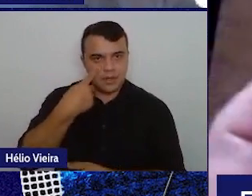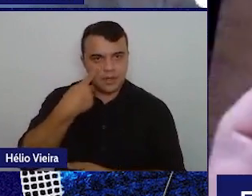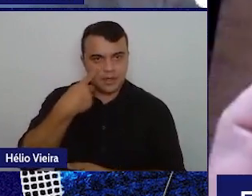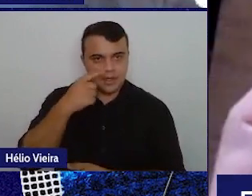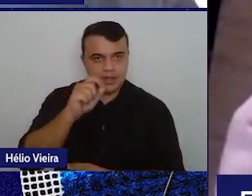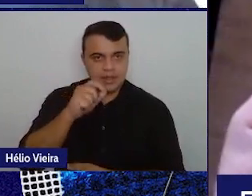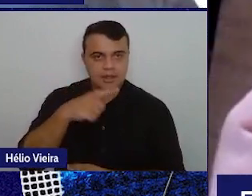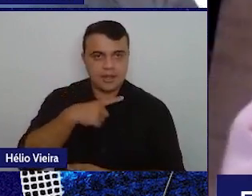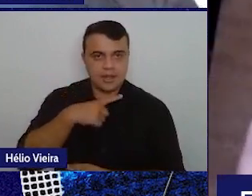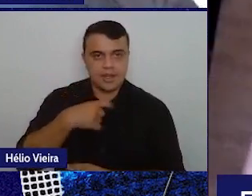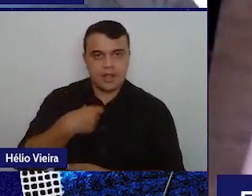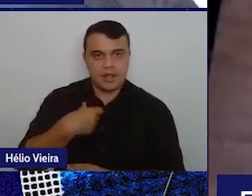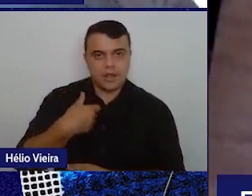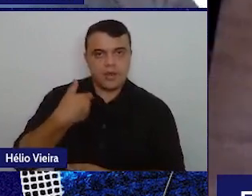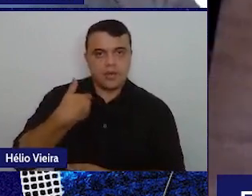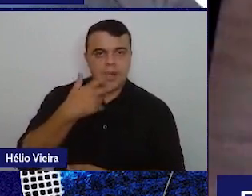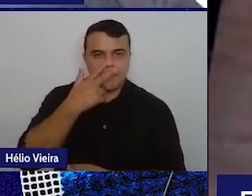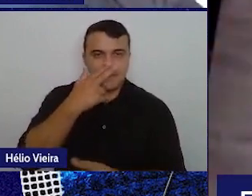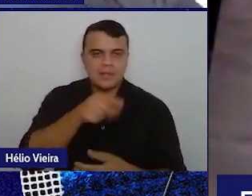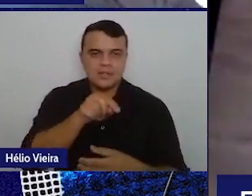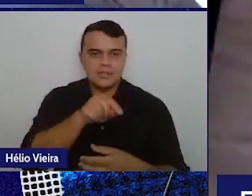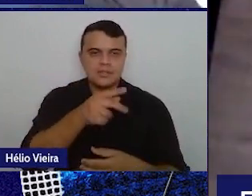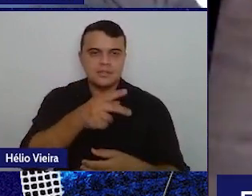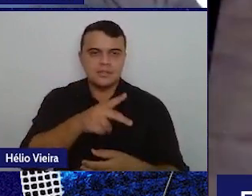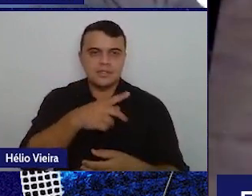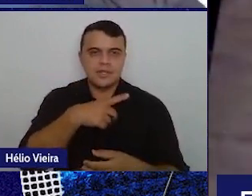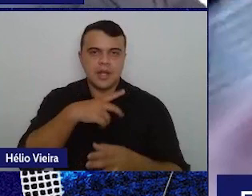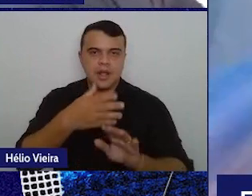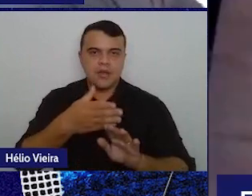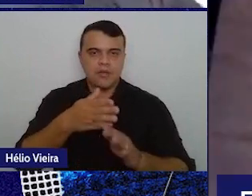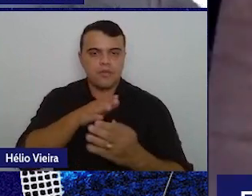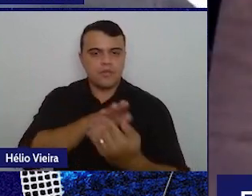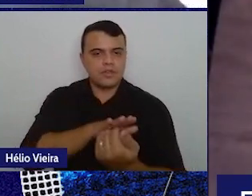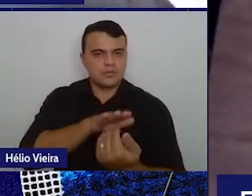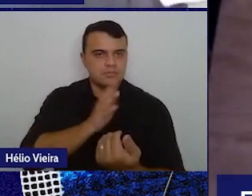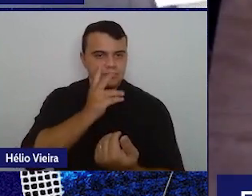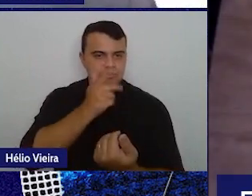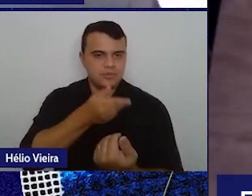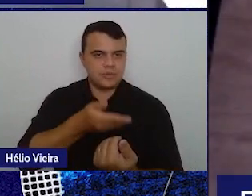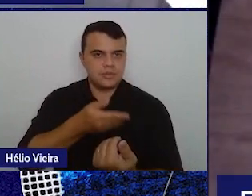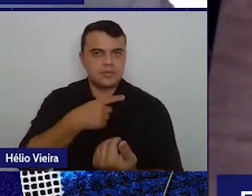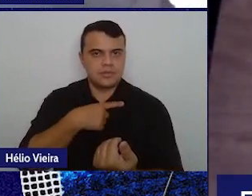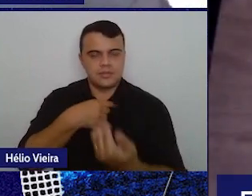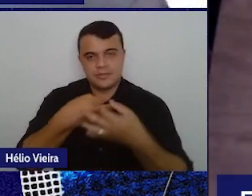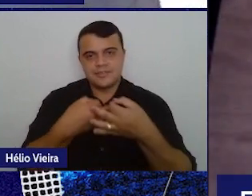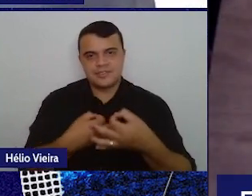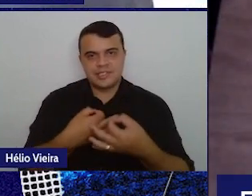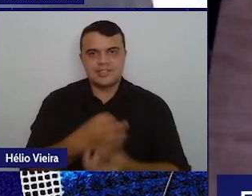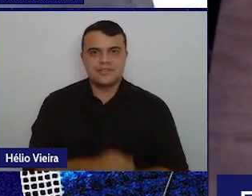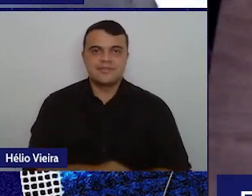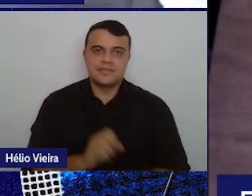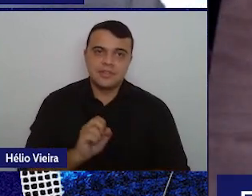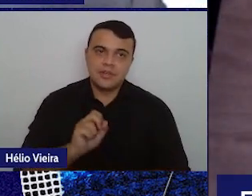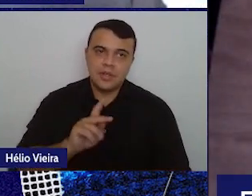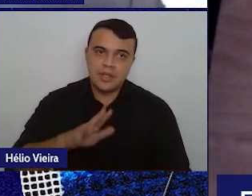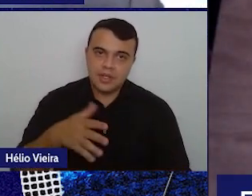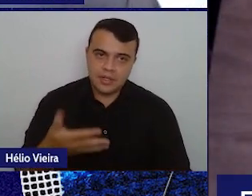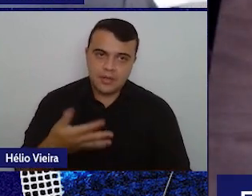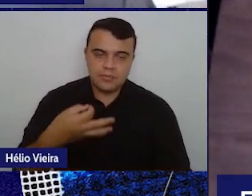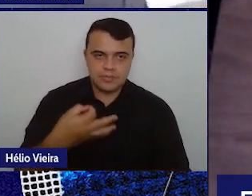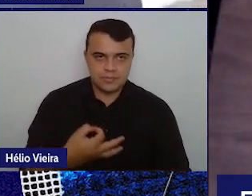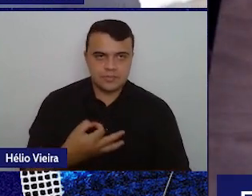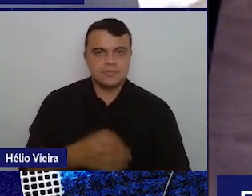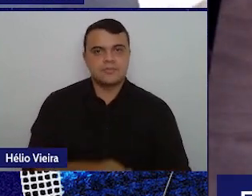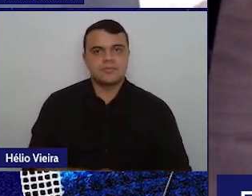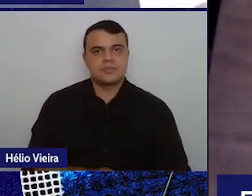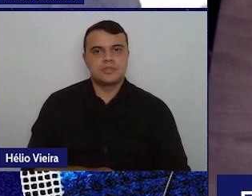mas fica com esse aspecto, o avesso do arraiolo. Certinho? Então, é isso, gente.